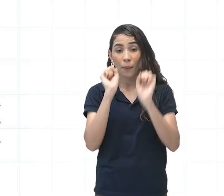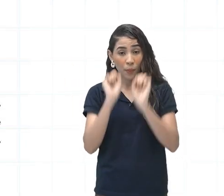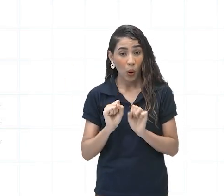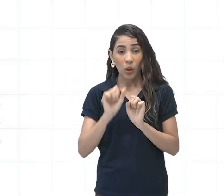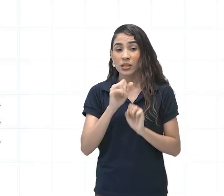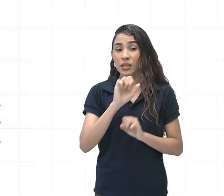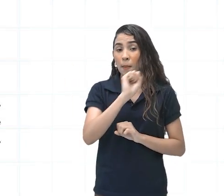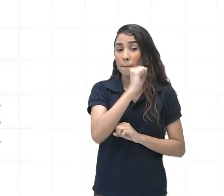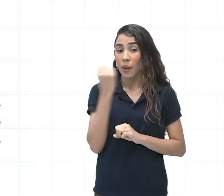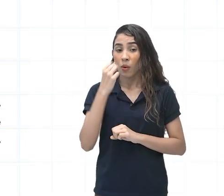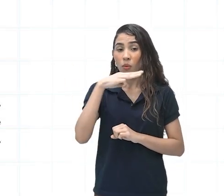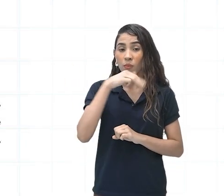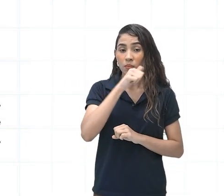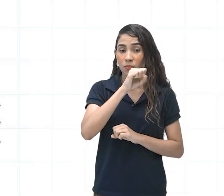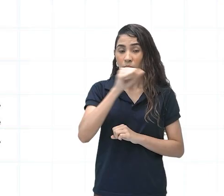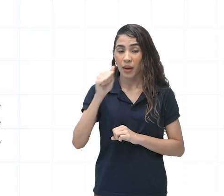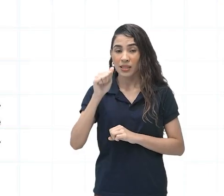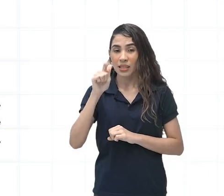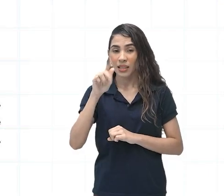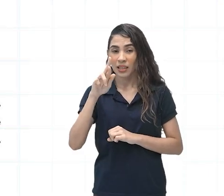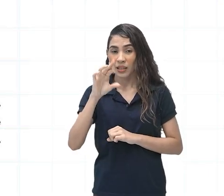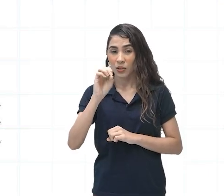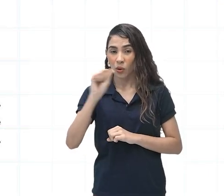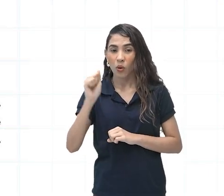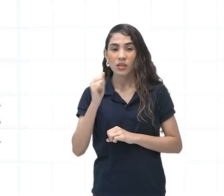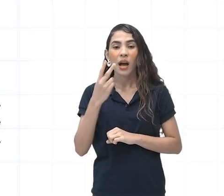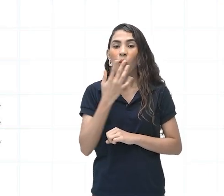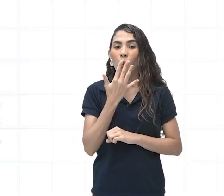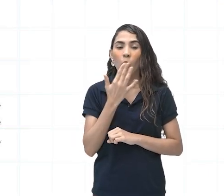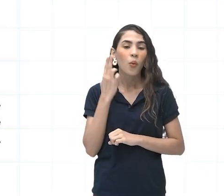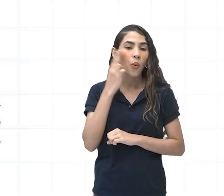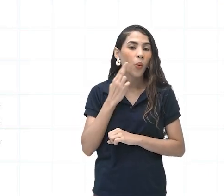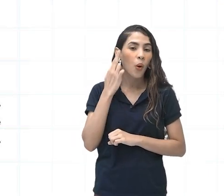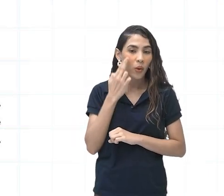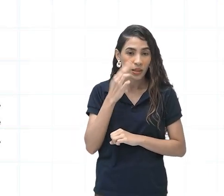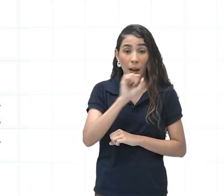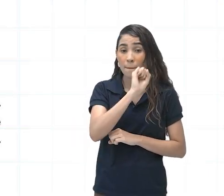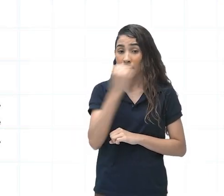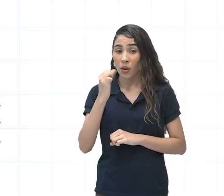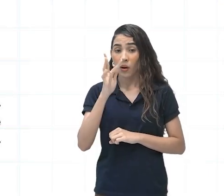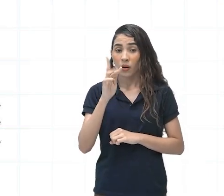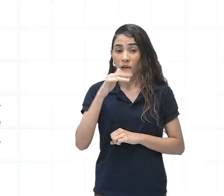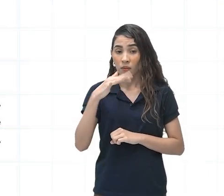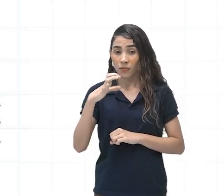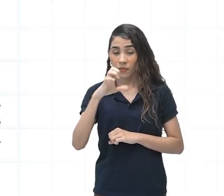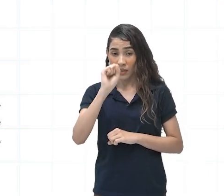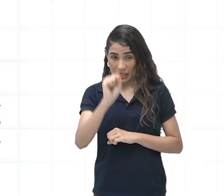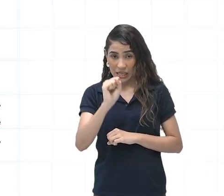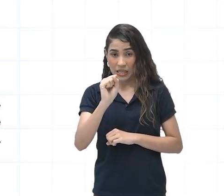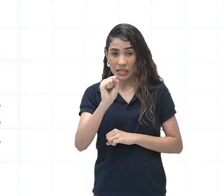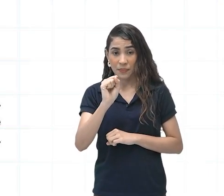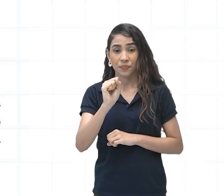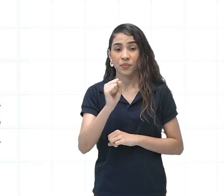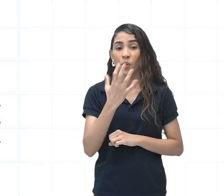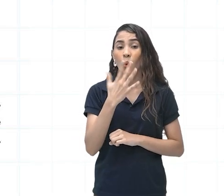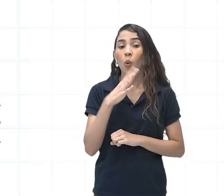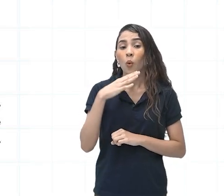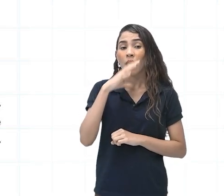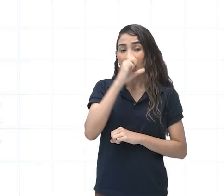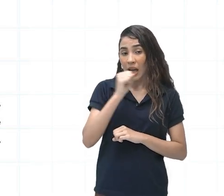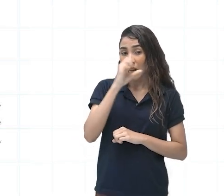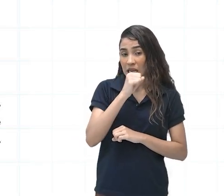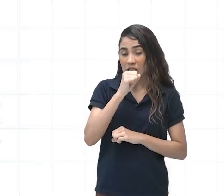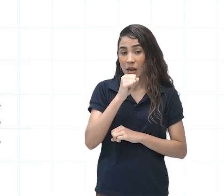pão da massa grossa, nessa cor mais rosa, pode ser pão francês, nessa cor mais alaranjada, não é?